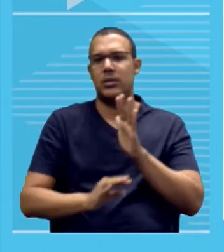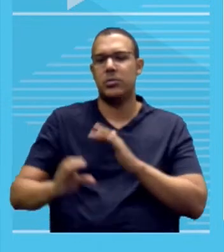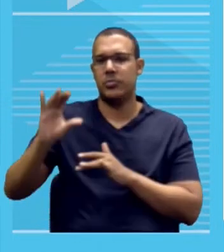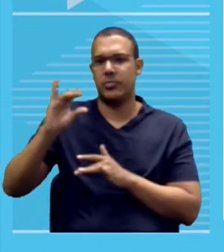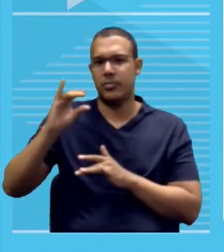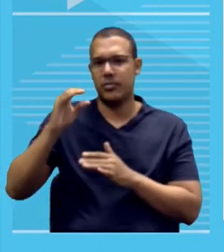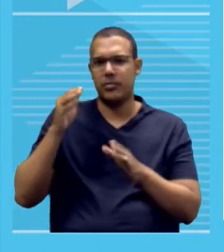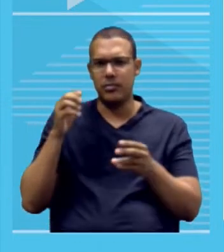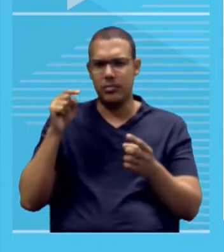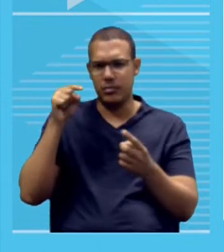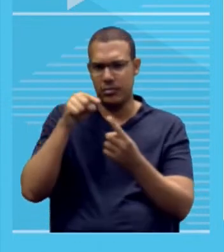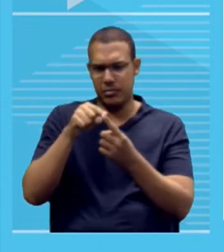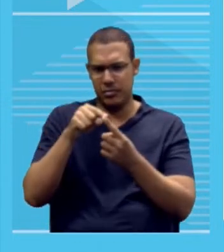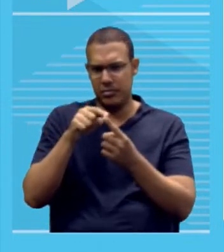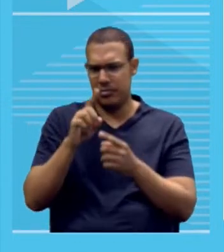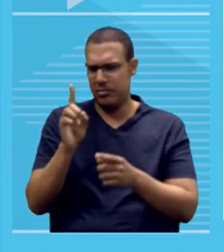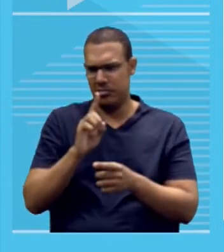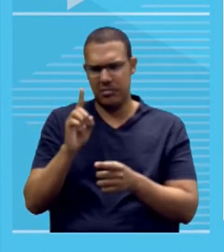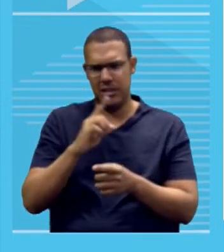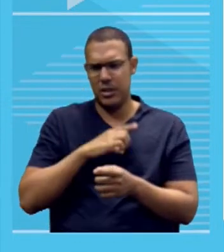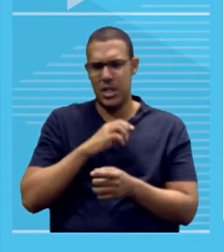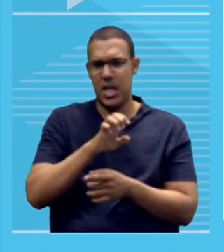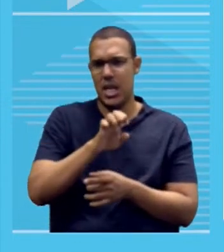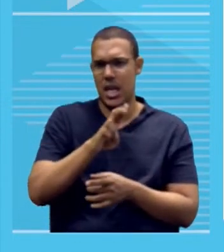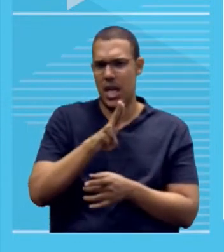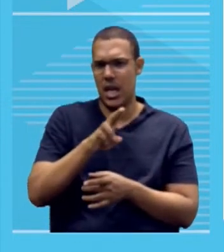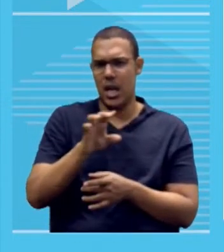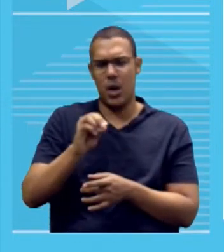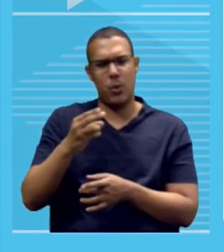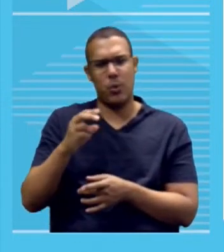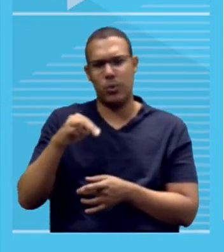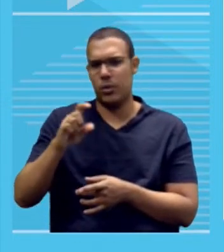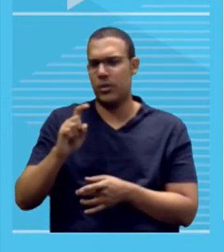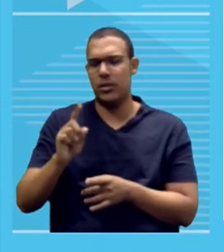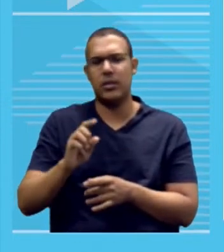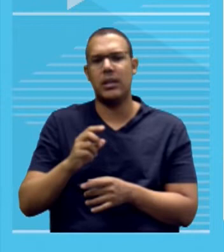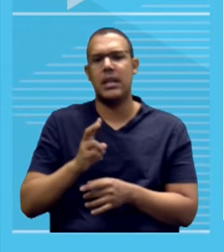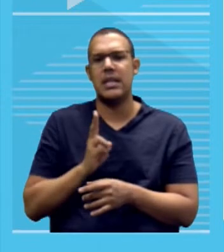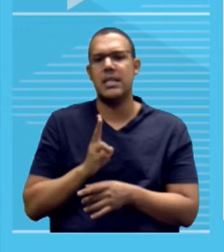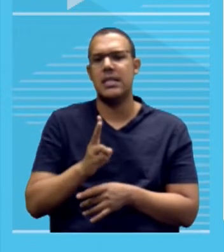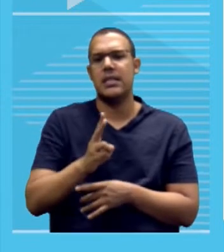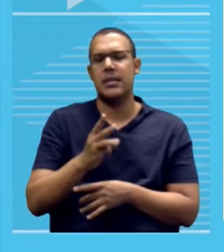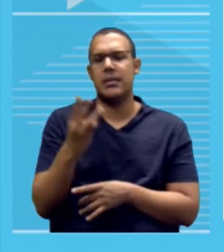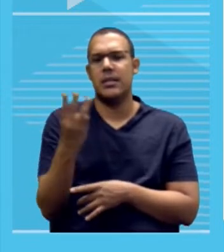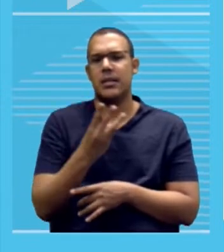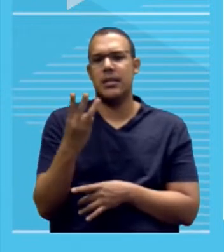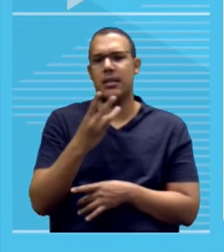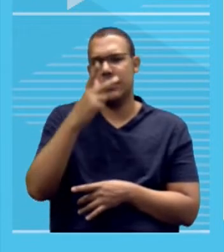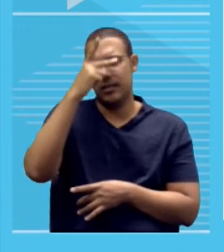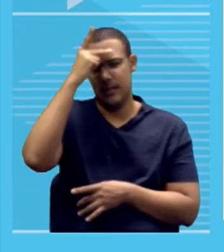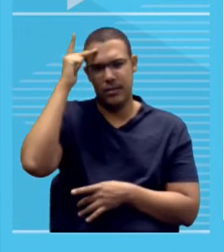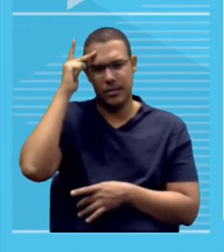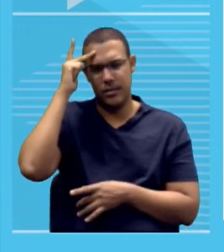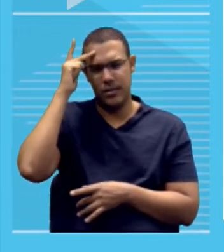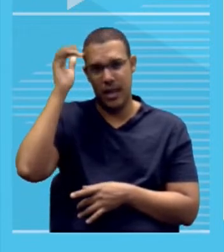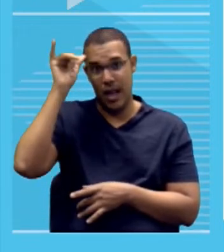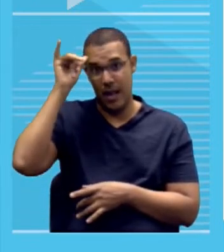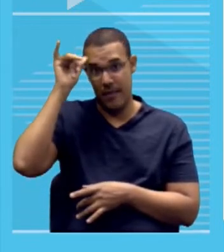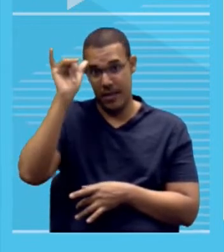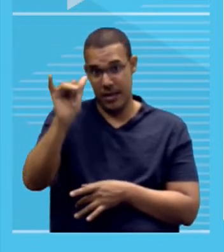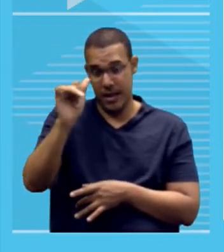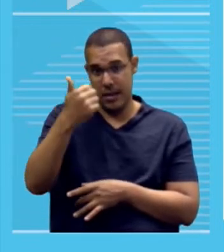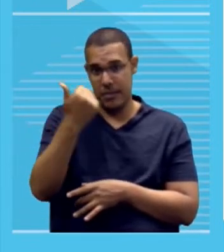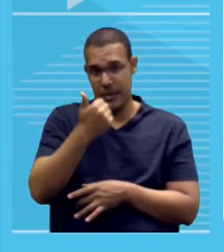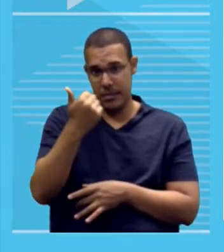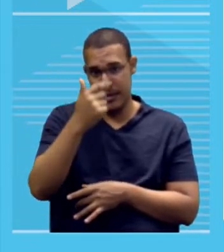de Eu ou nós não não não não é vídeo usar a primeira pessoa eu não use